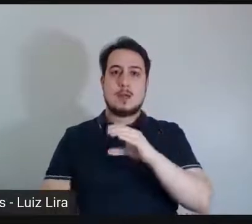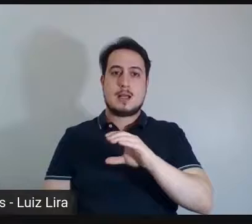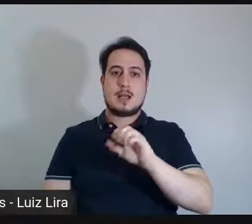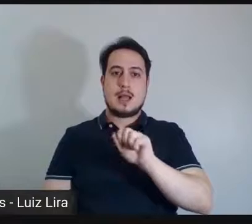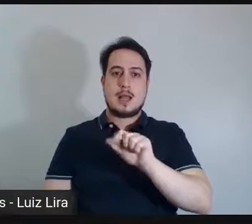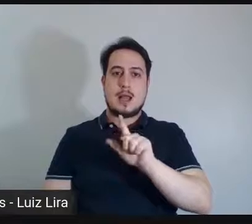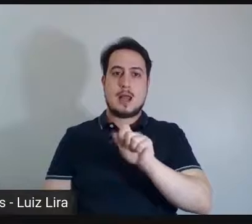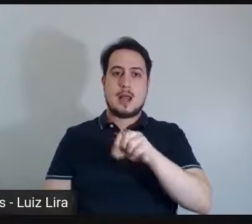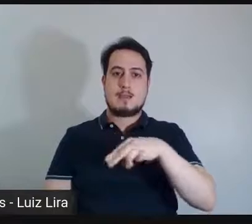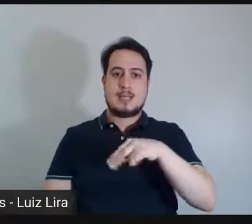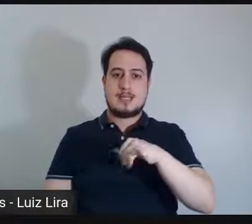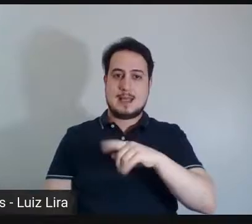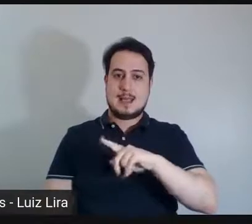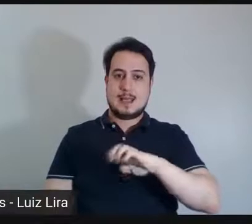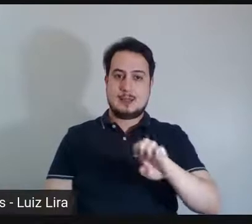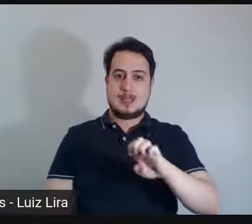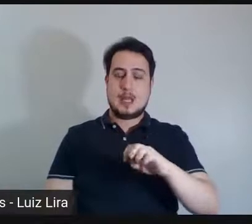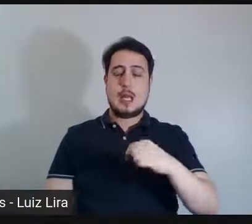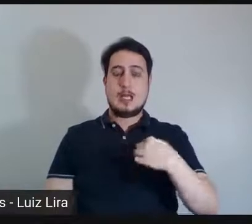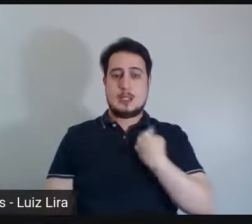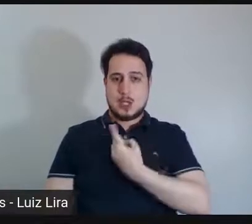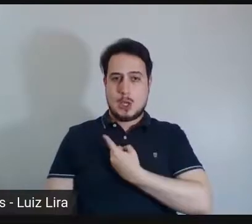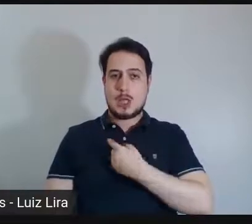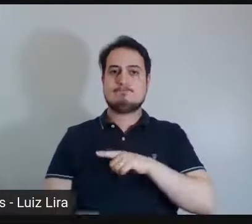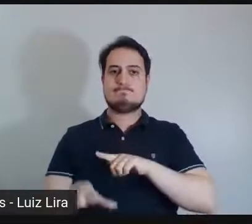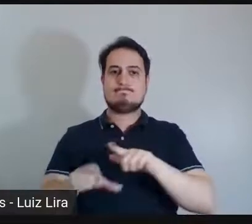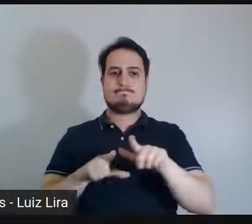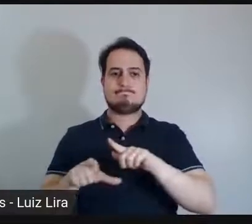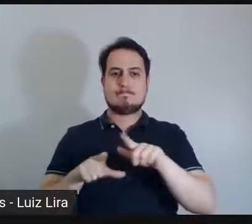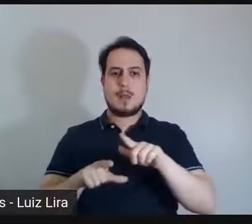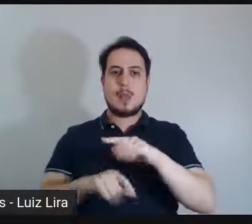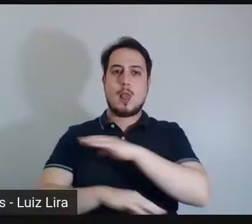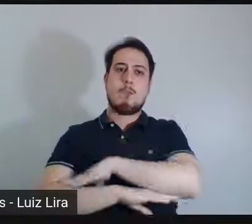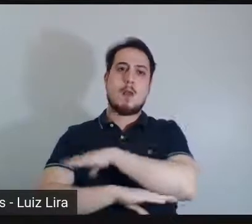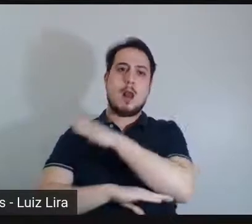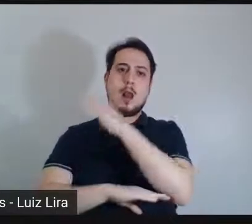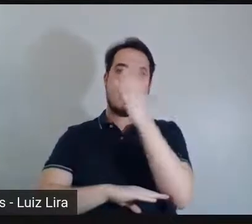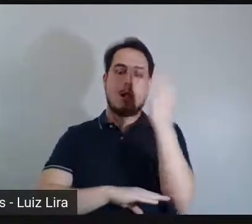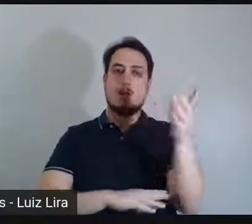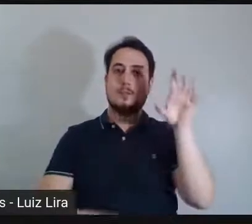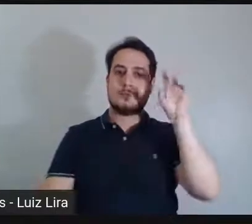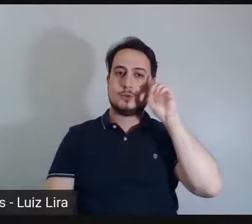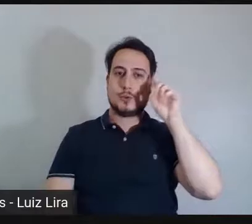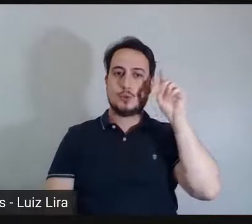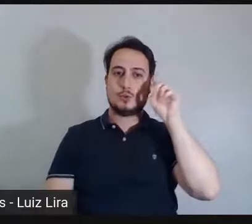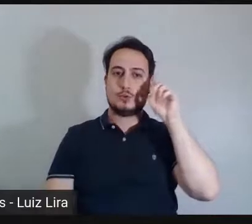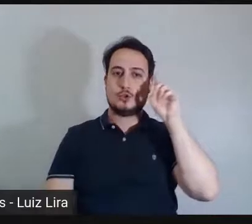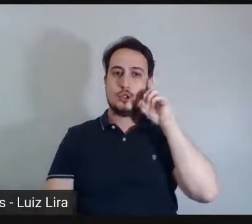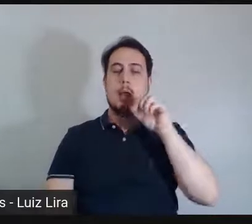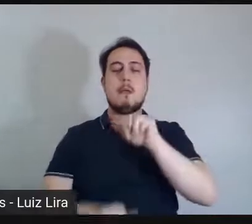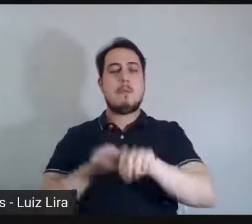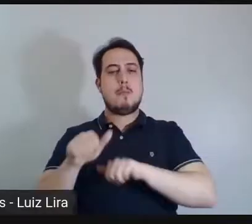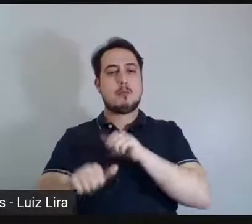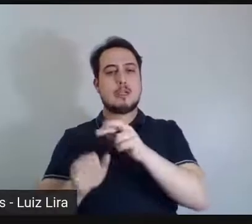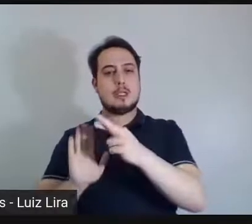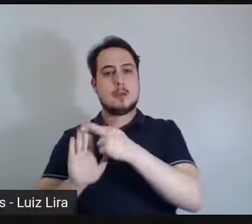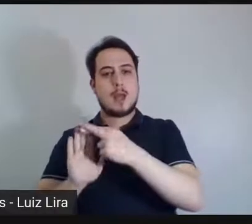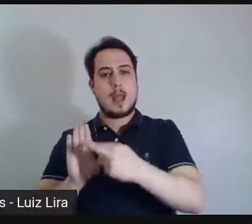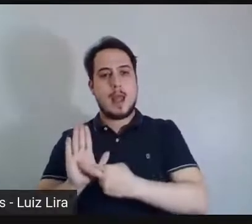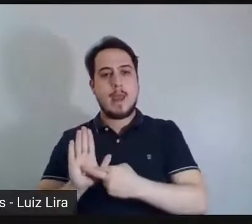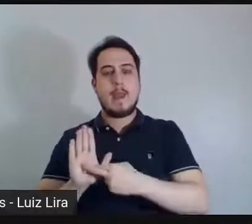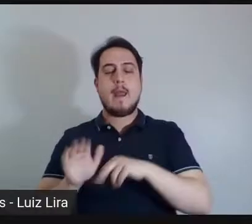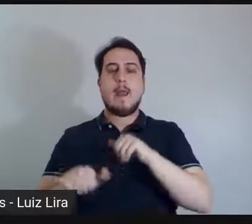vem atuando diurnamente, isso, diuturnamente, né, mudando as regras, transformando